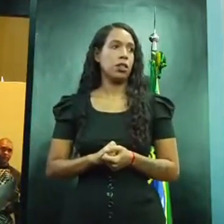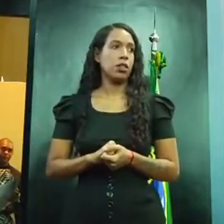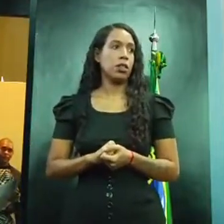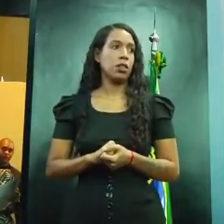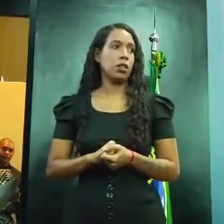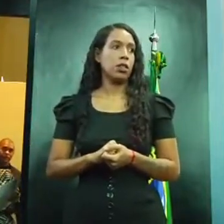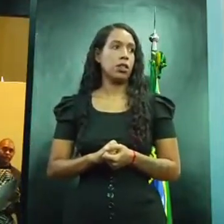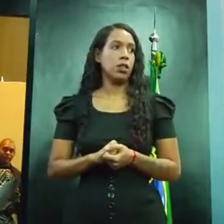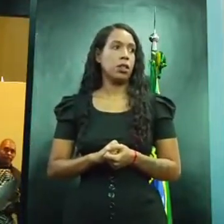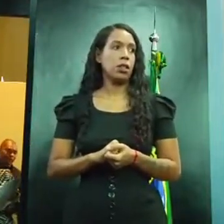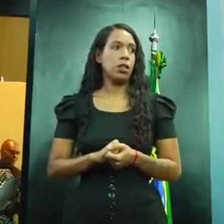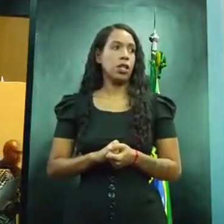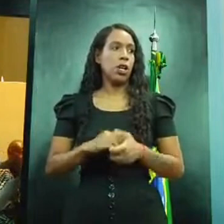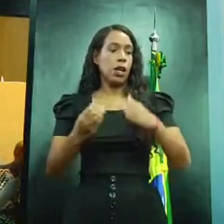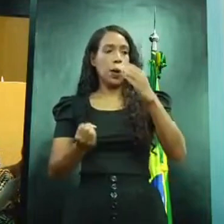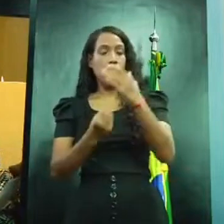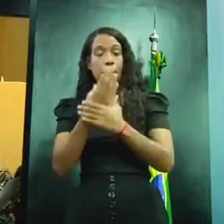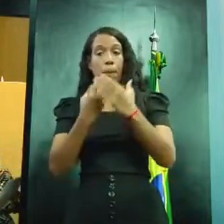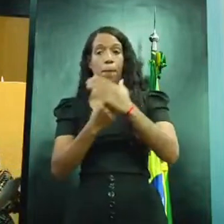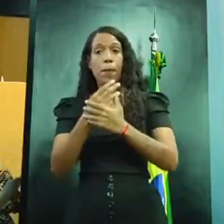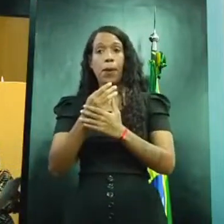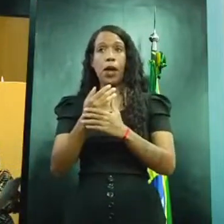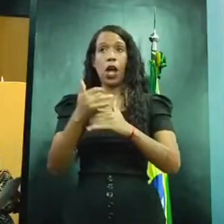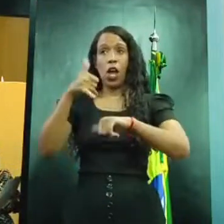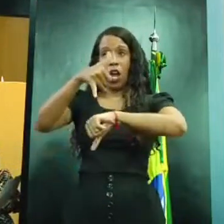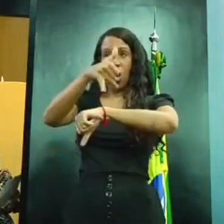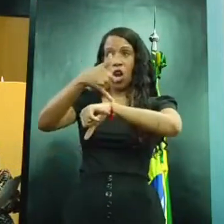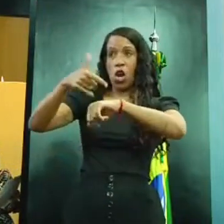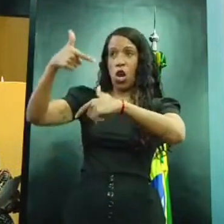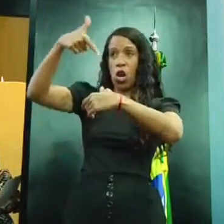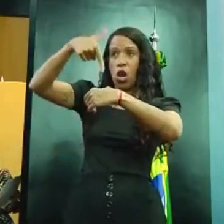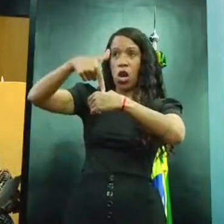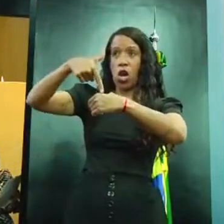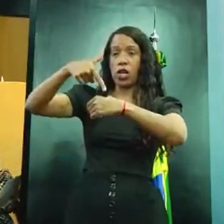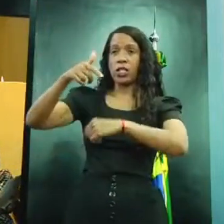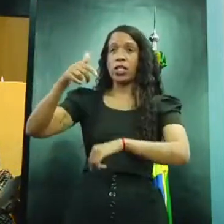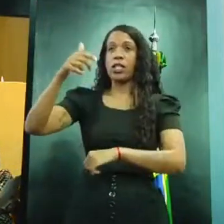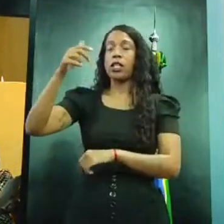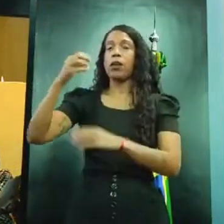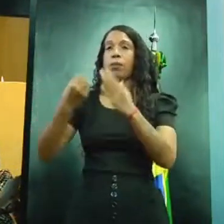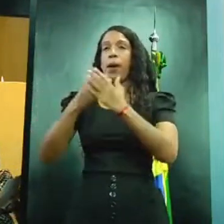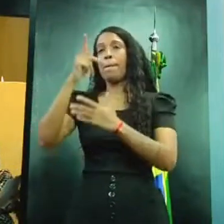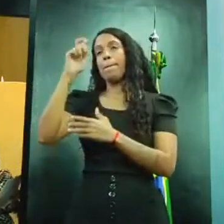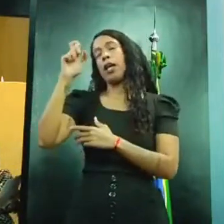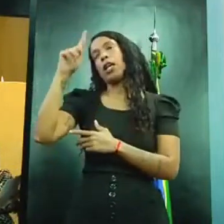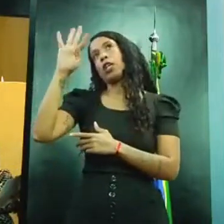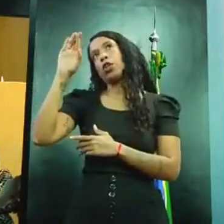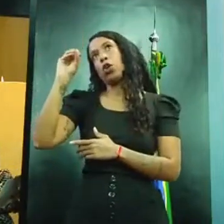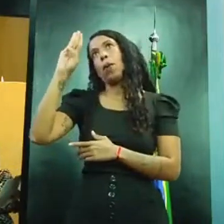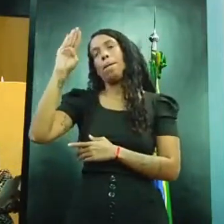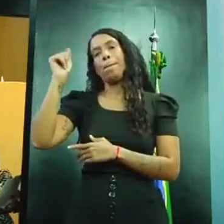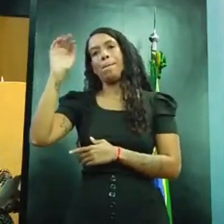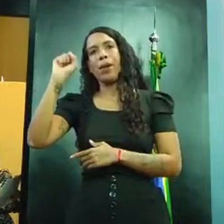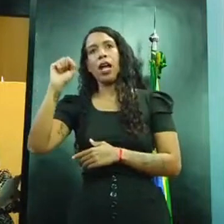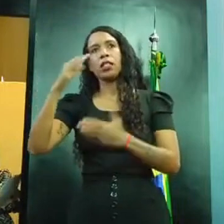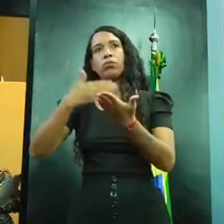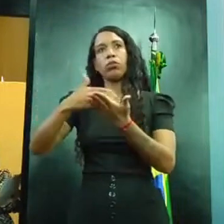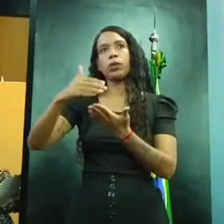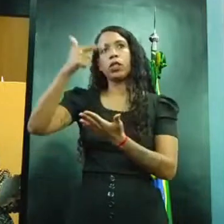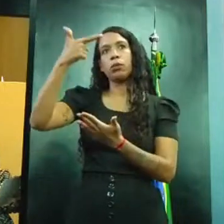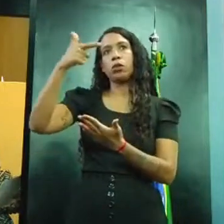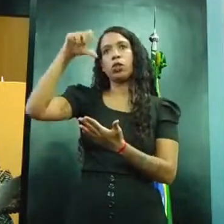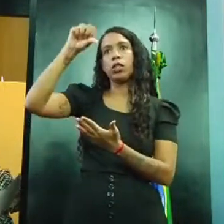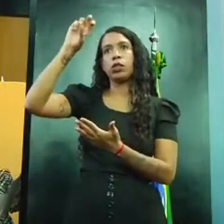Getúlio criou a Petrobras em 53 e foi